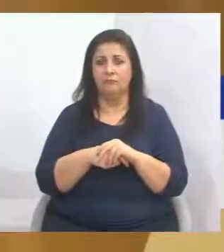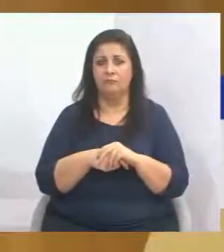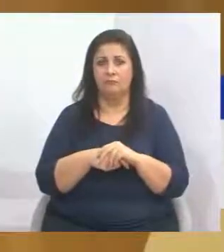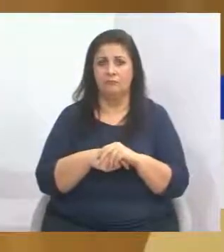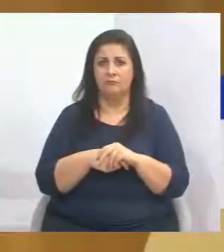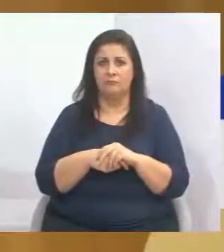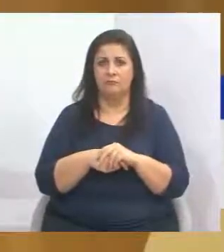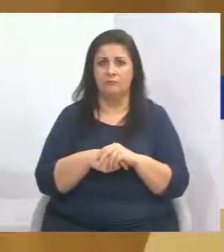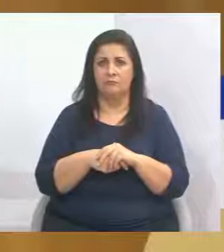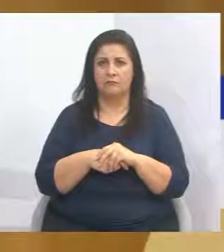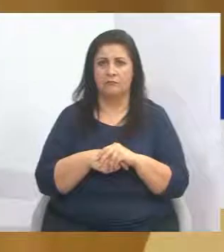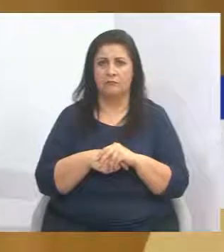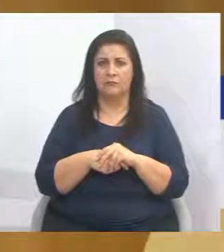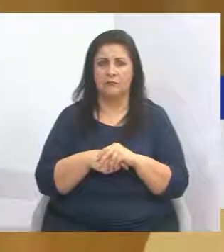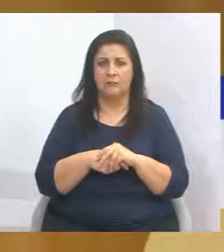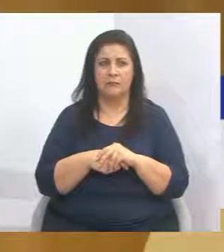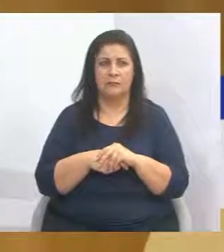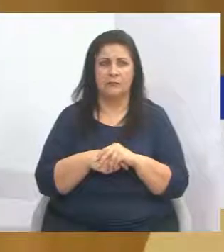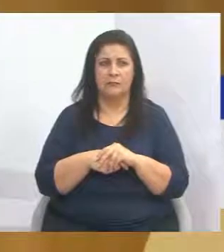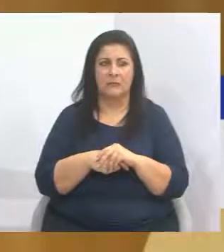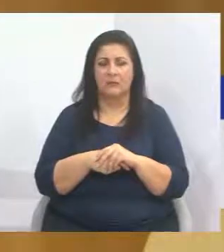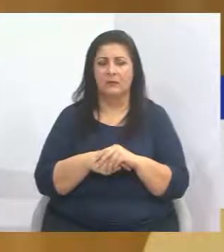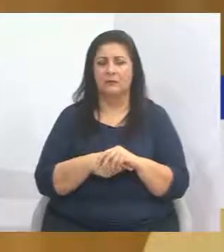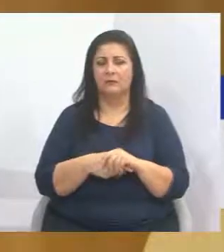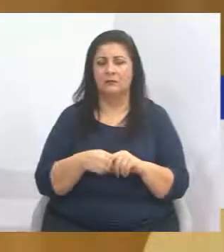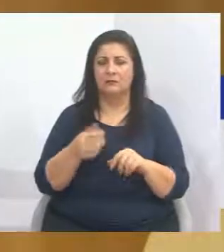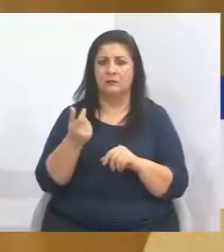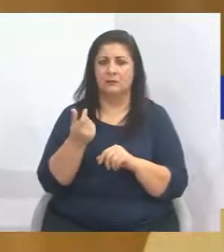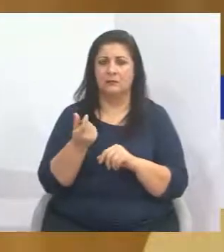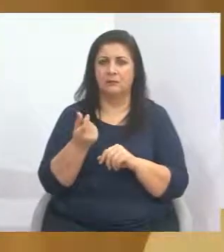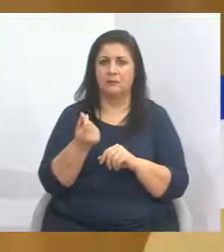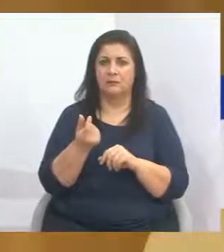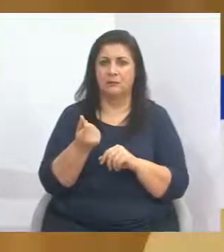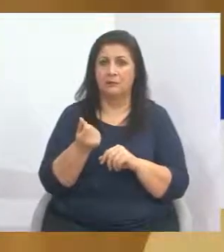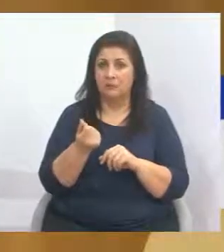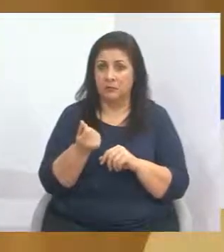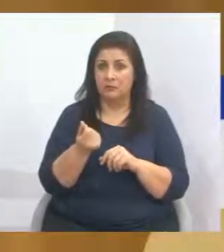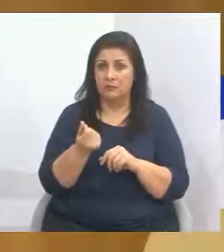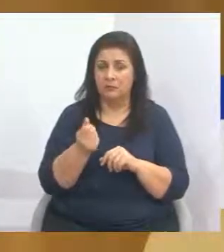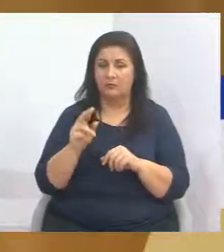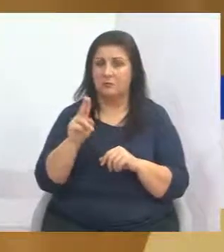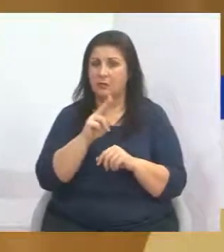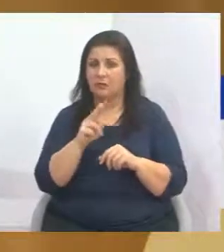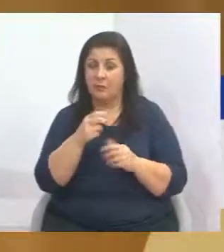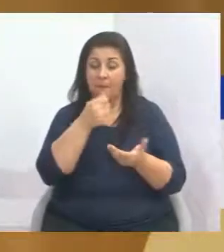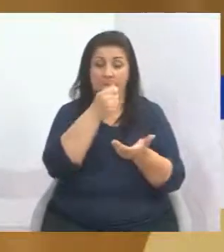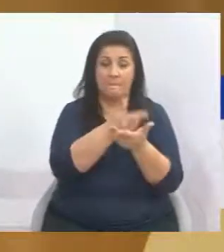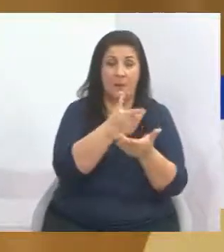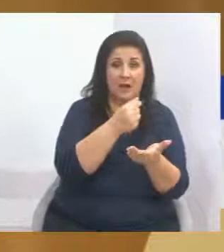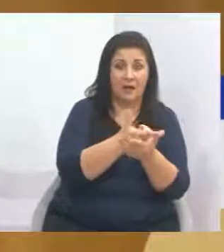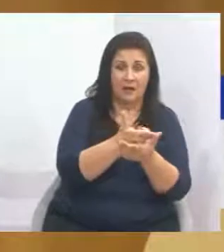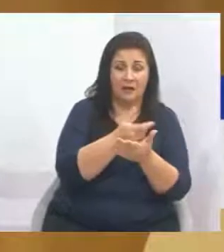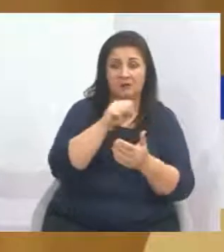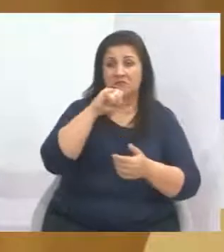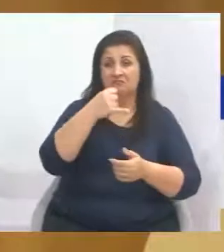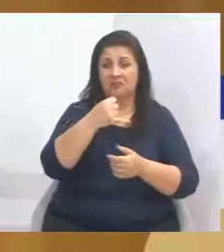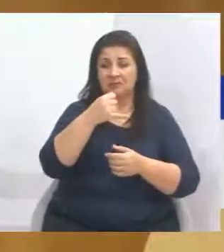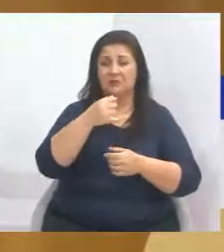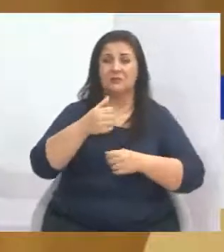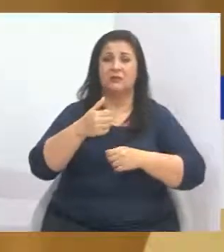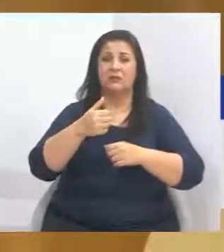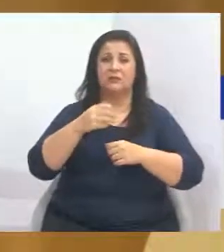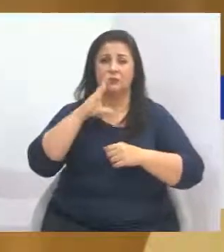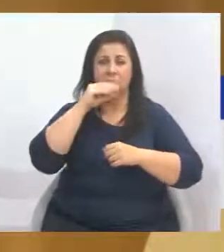alimentício das verbas auferidas demonstra a inviabilidade de ressarcimento dos